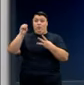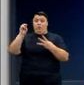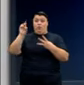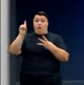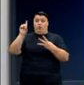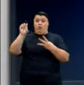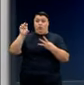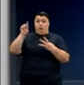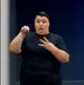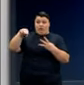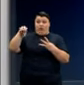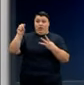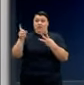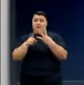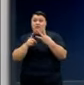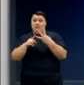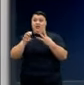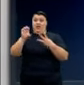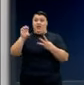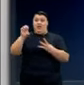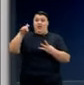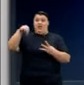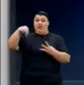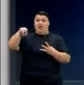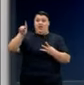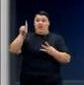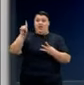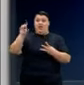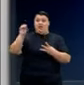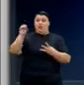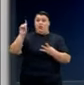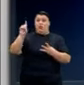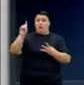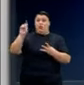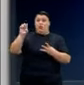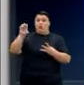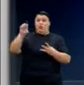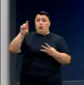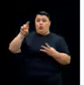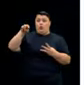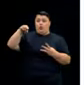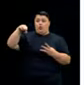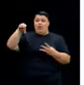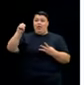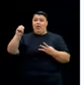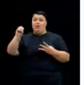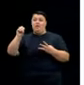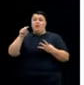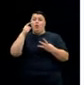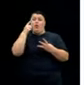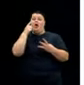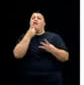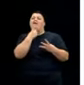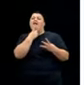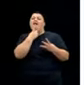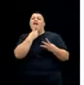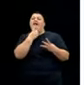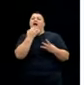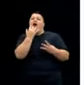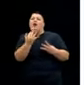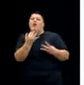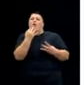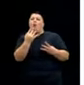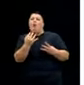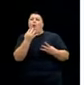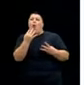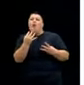que é a parte, é mais ou menos, não é amarelo, é um alaranjado, né? Aqui, bem no meio, não sei como vocês